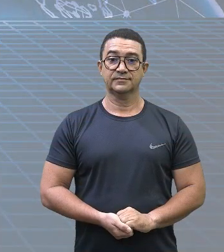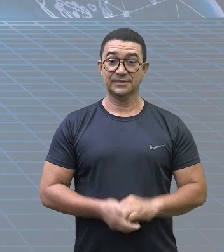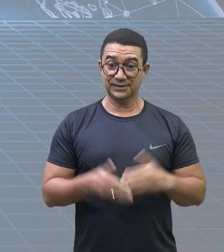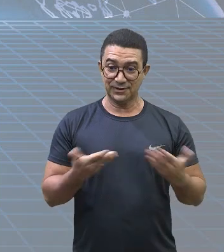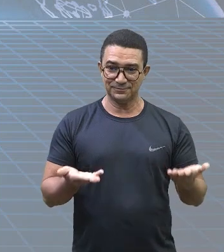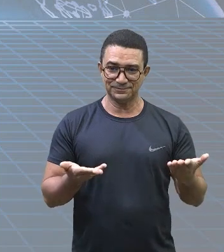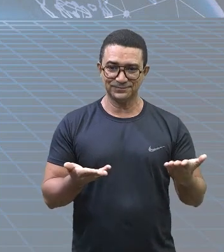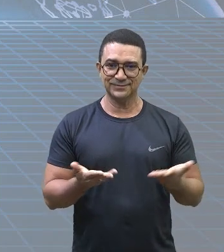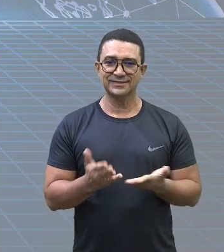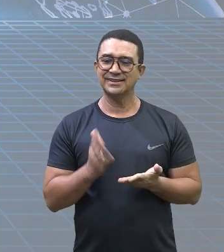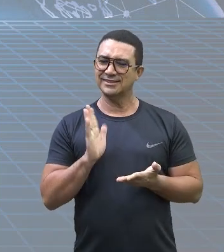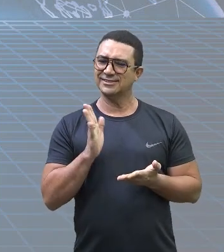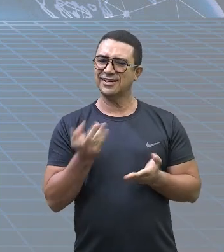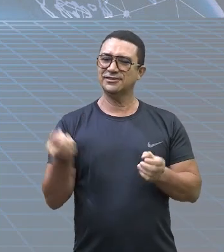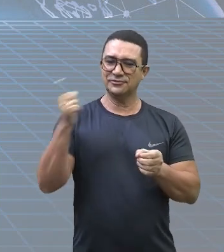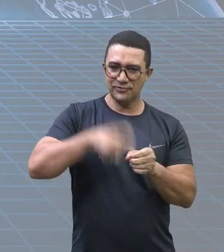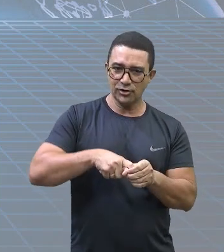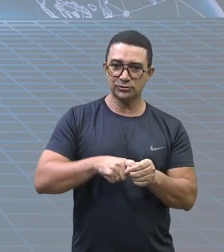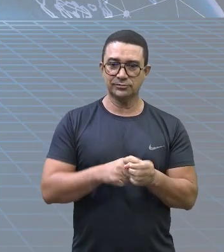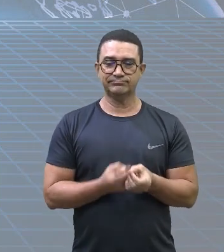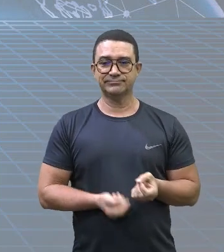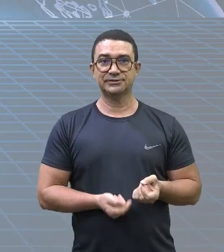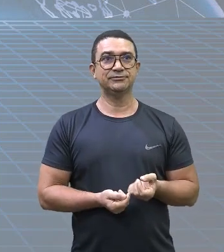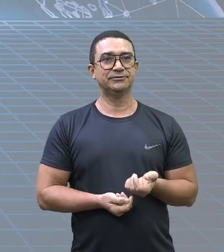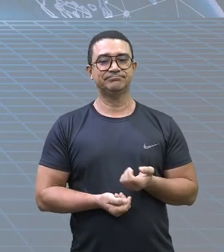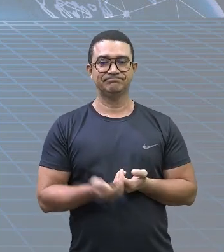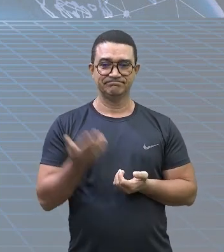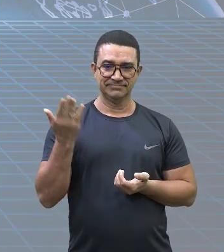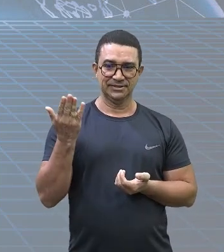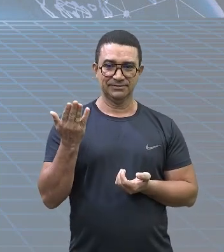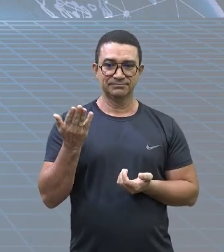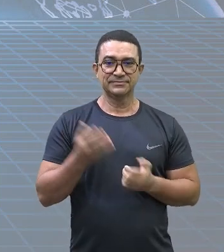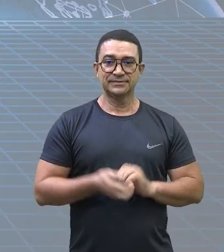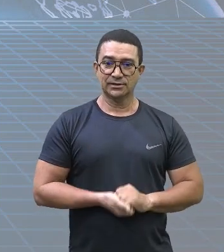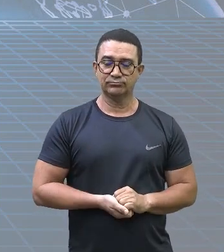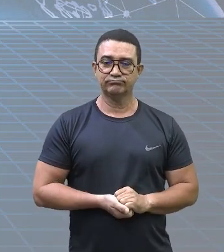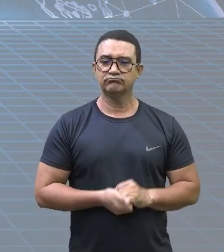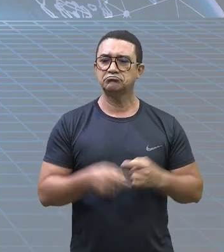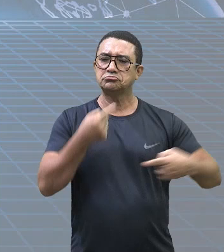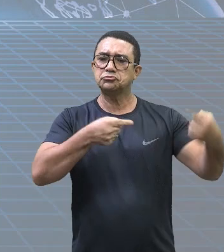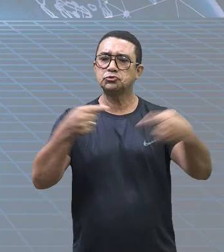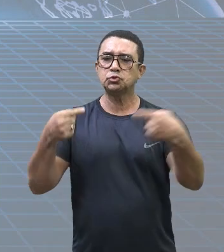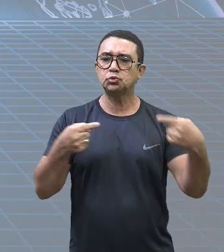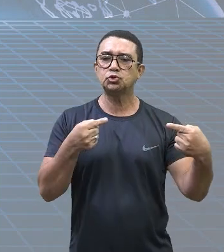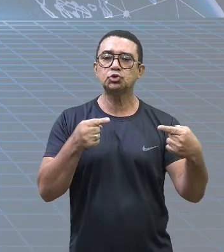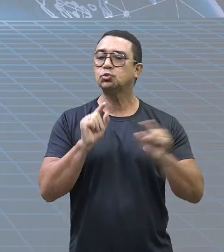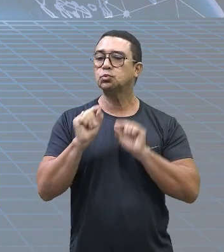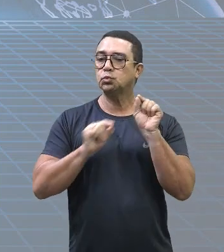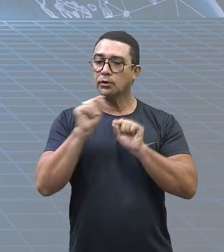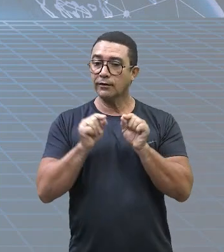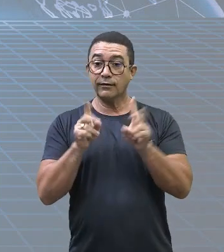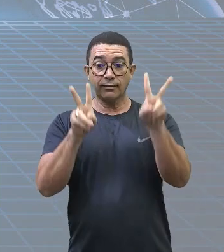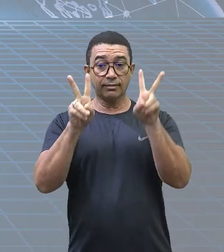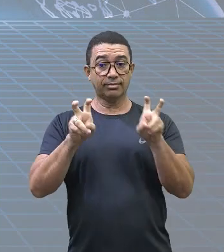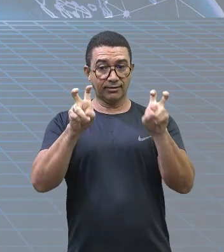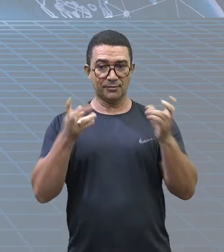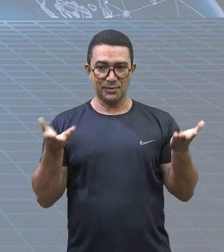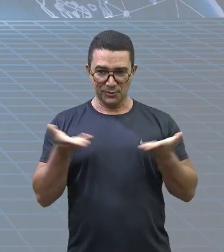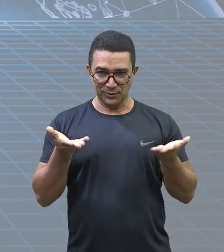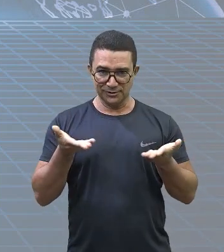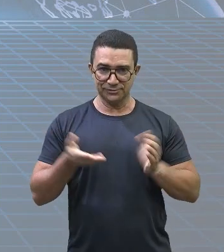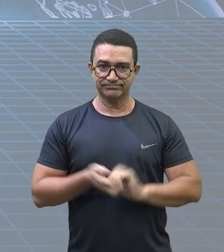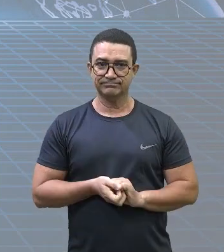Muito bem, estamos aqui, neste cenário bonito e para discutir o nosso tema do dia,